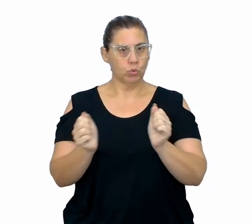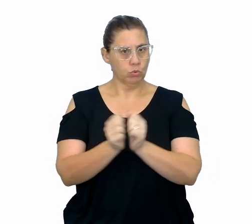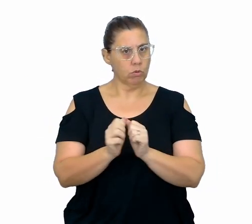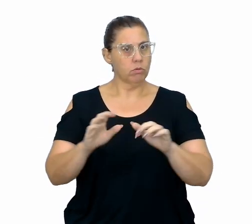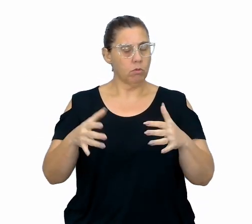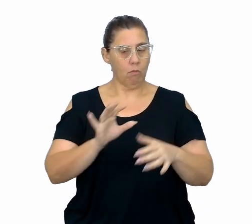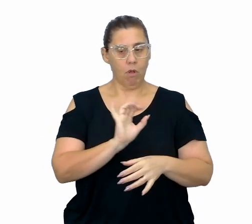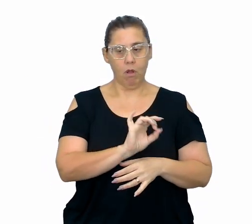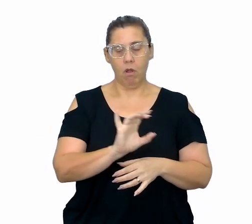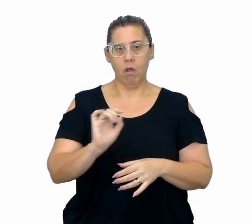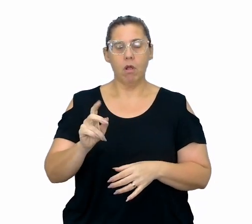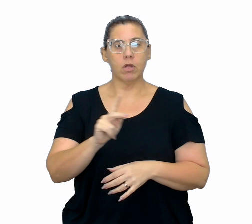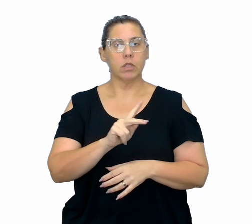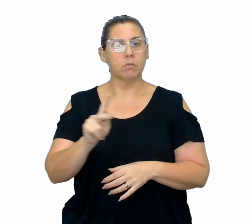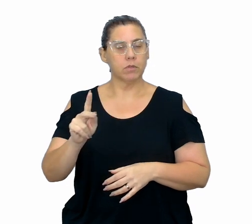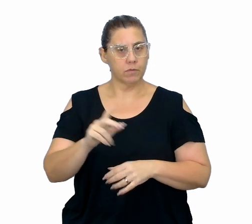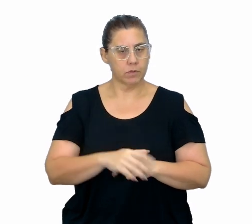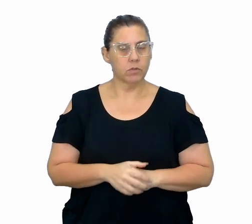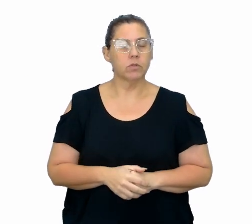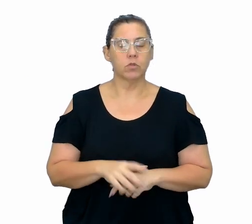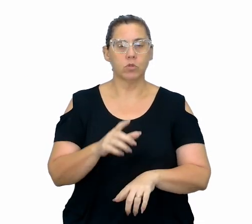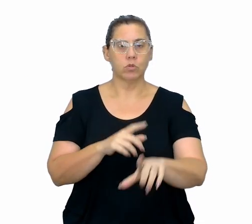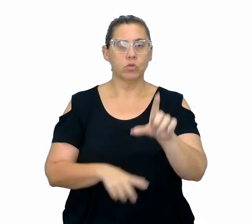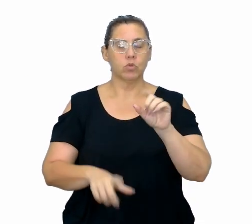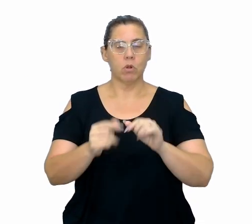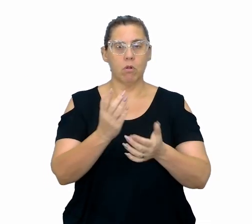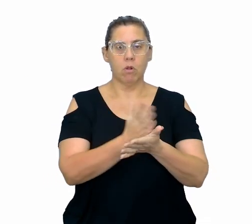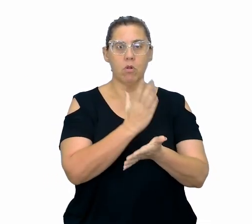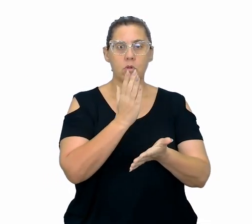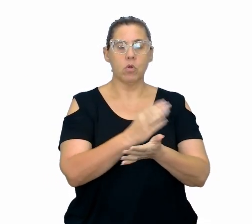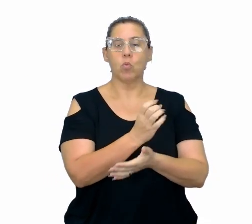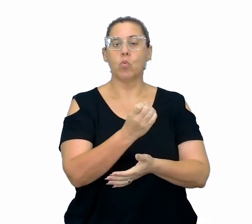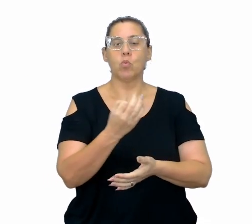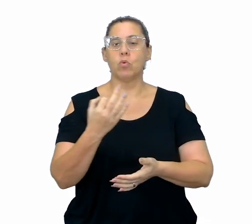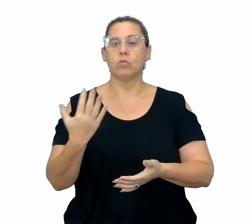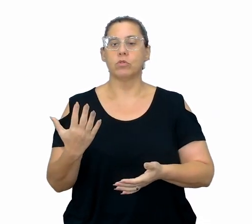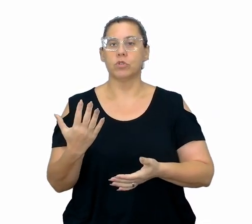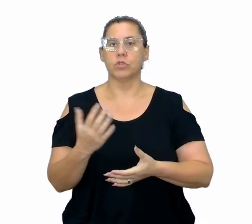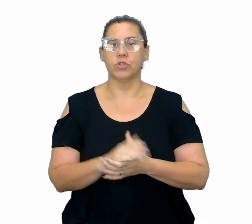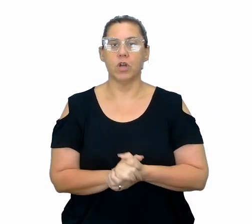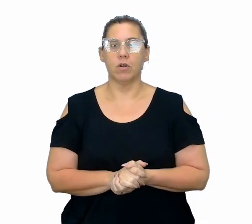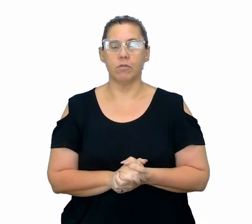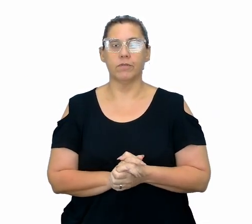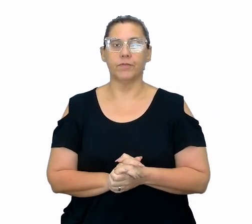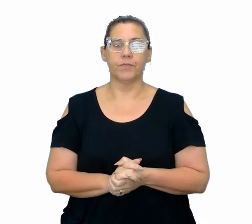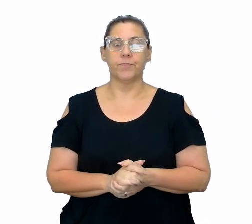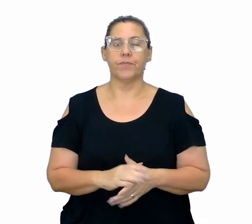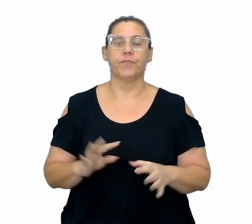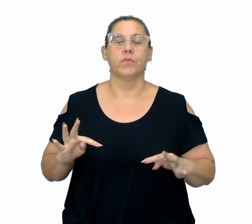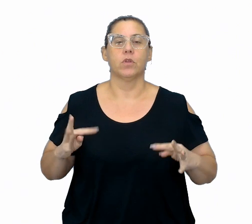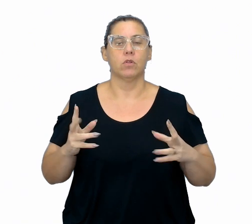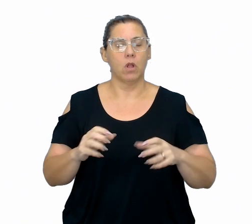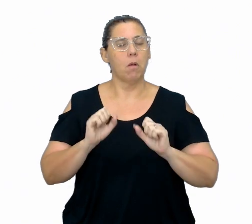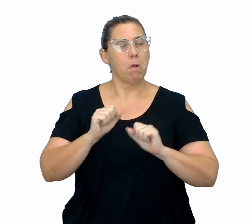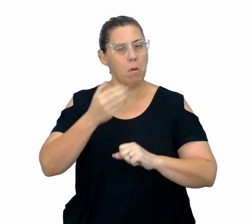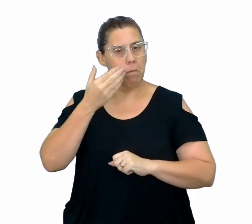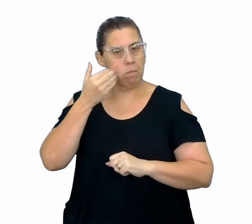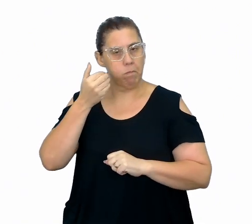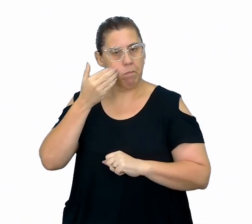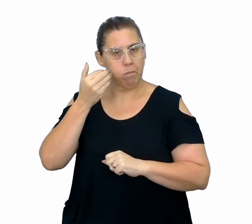cabe à professora ou professor selecionar livros em quantidade suficiente para que todos possam